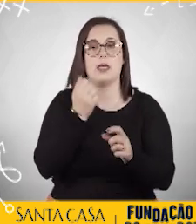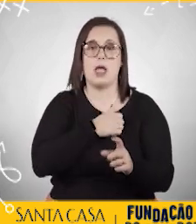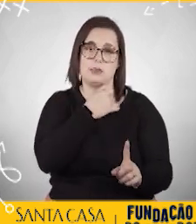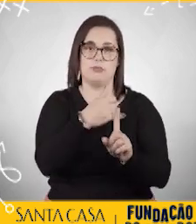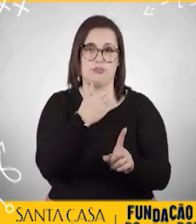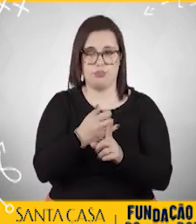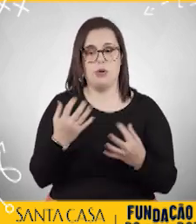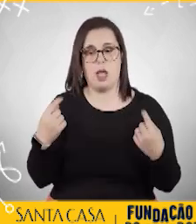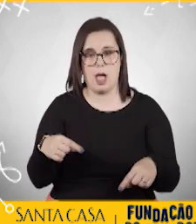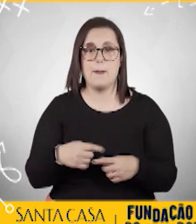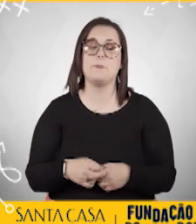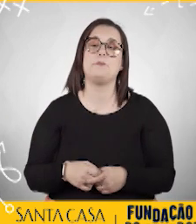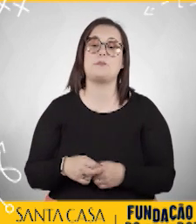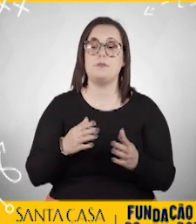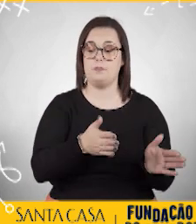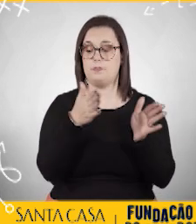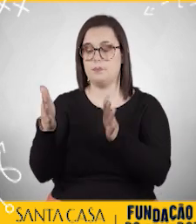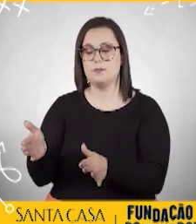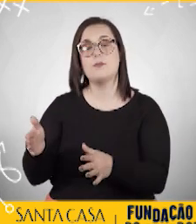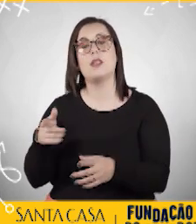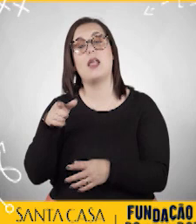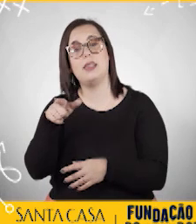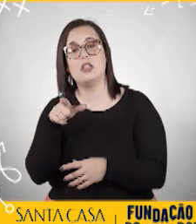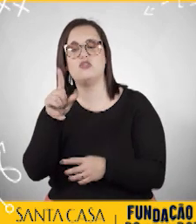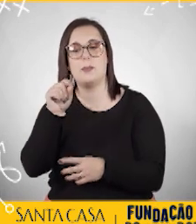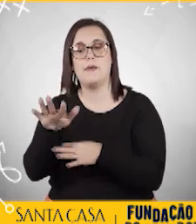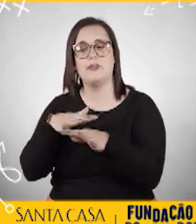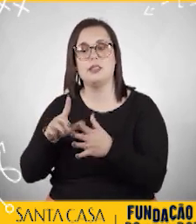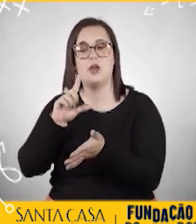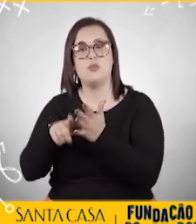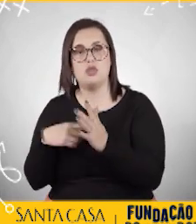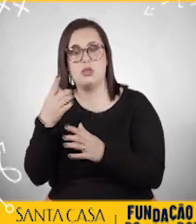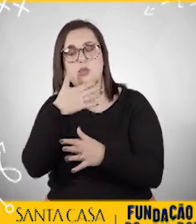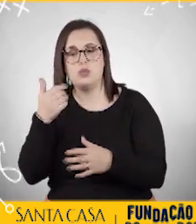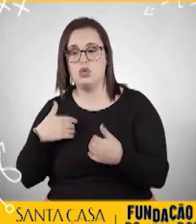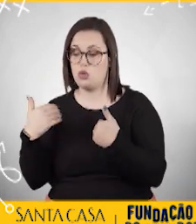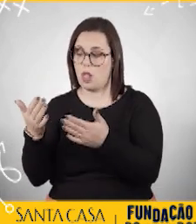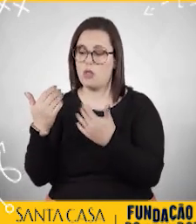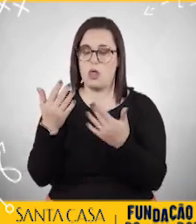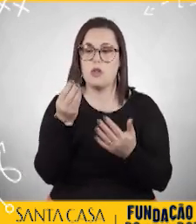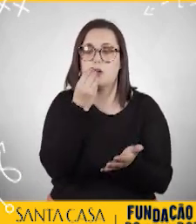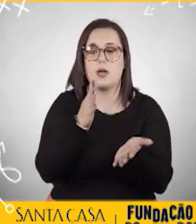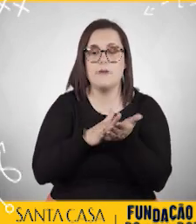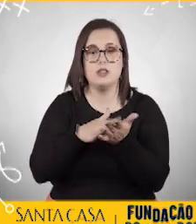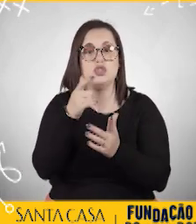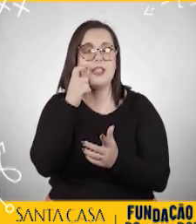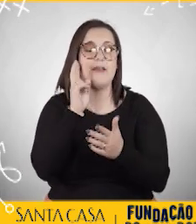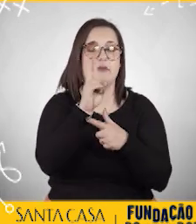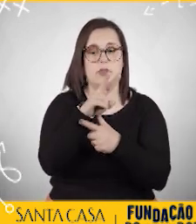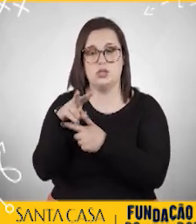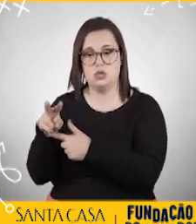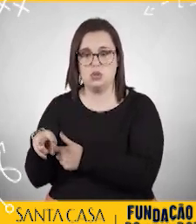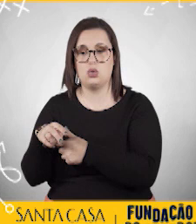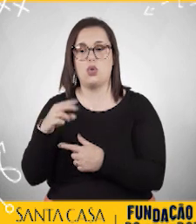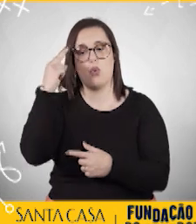violência doméstica. Noutro âmbito, os fogaceiros marcaram ainda outro golo bonito, oferecendo refeições aos adeptos visitantes